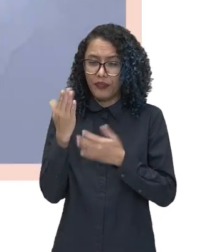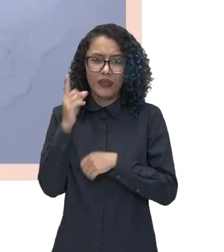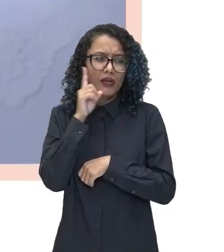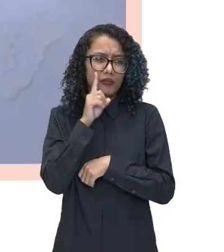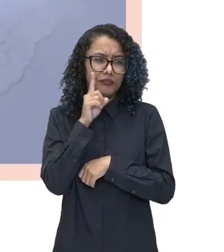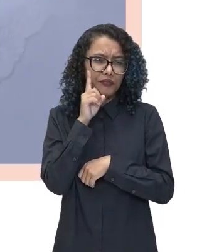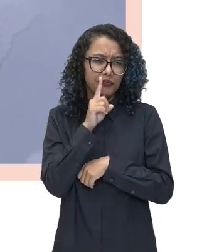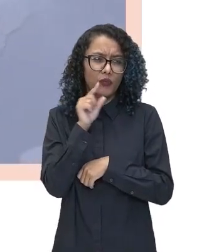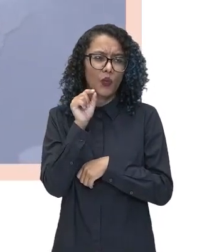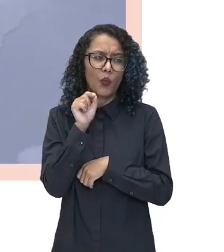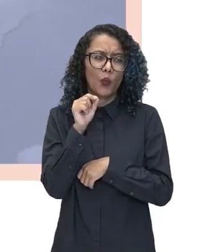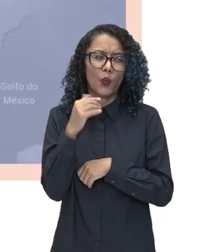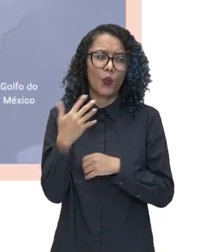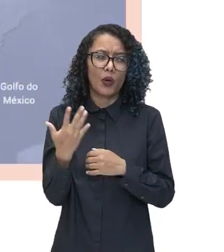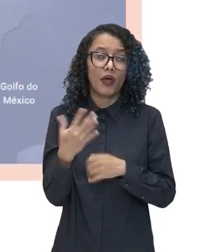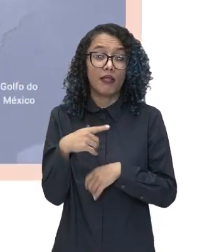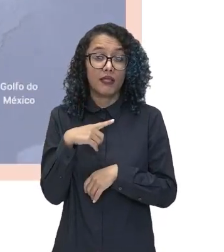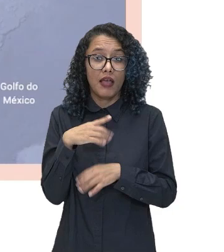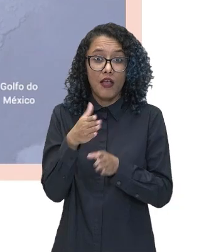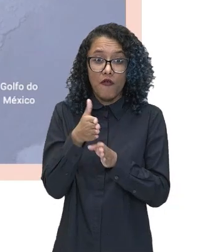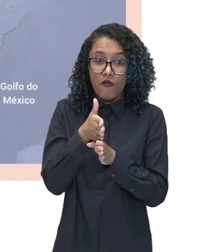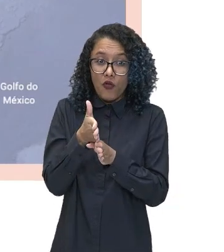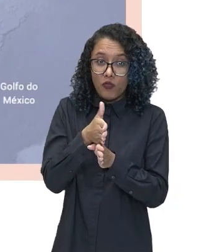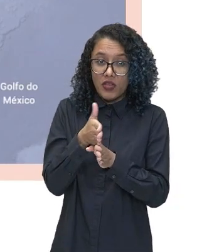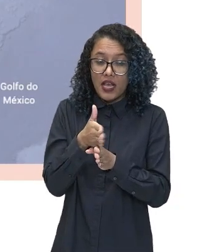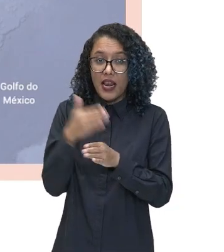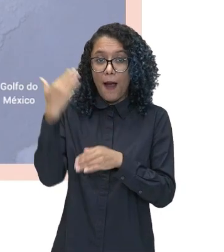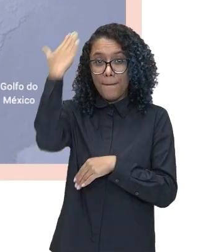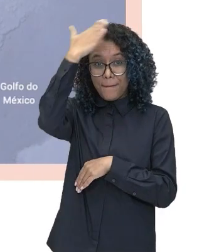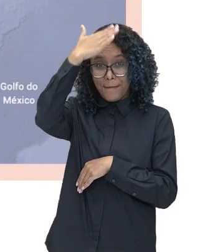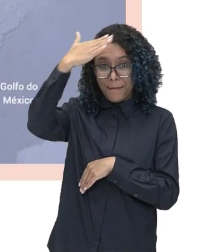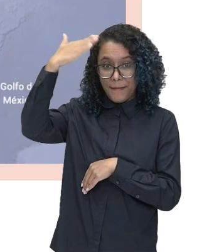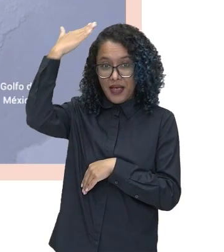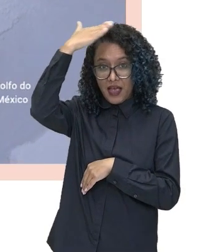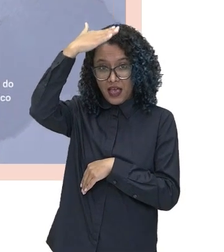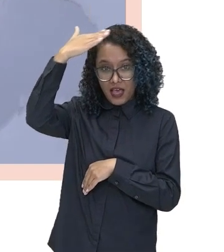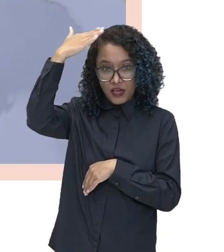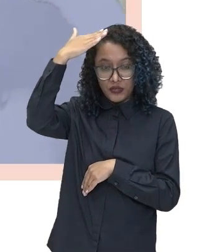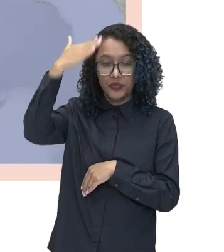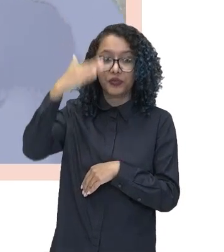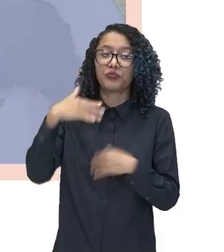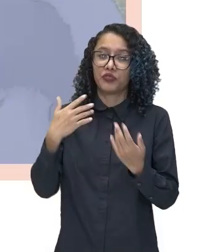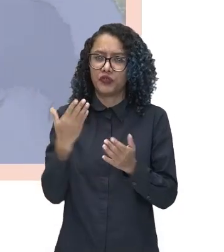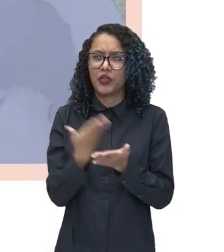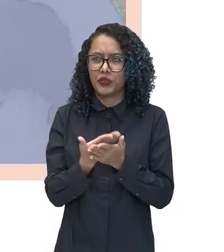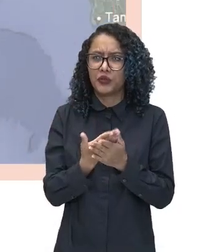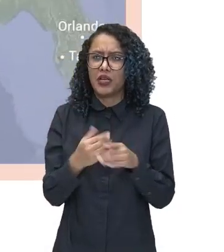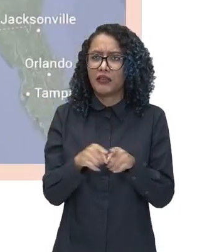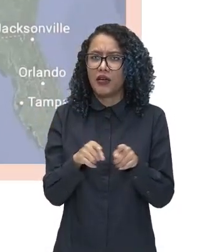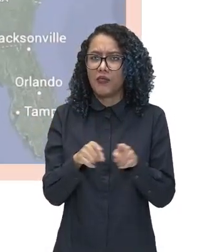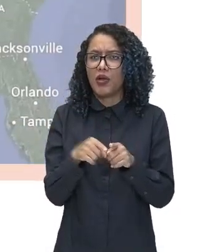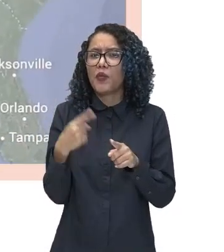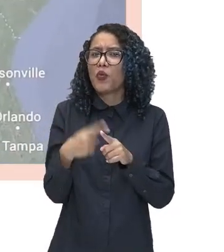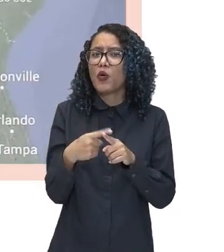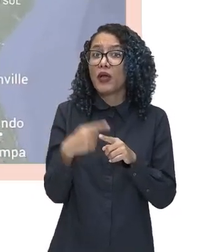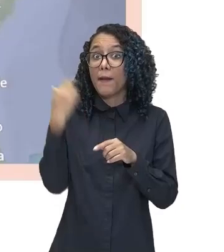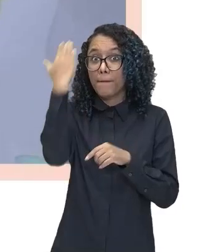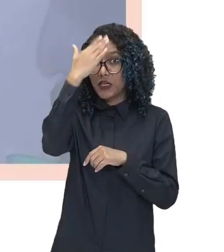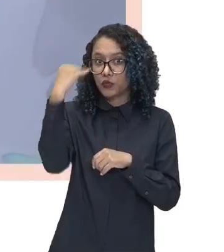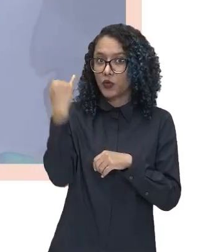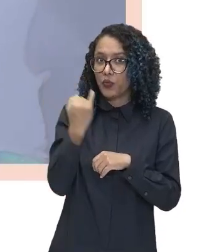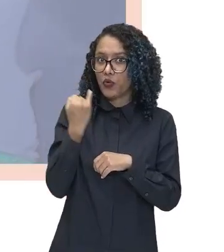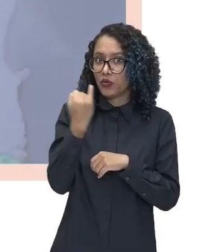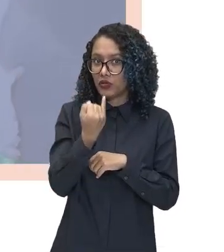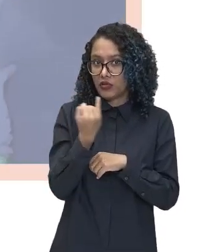ele vai fazer essa fronteira com o México. Nós iremos estudar a importância do México para os Estados Unidos na sua parte